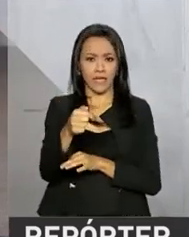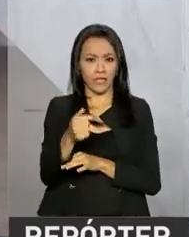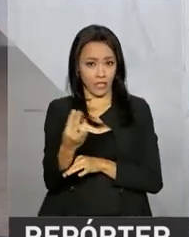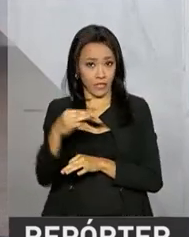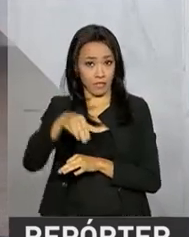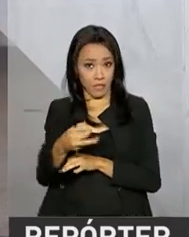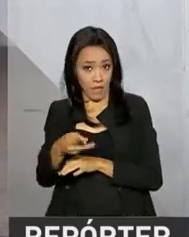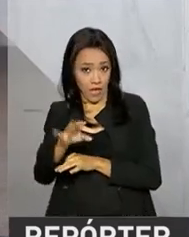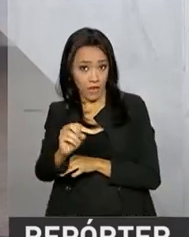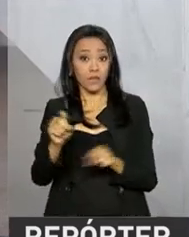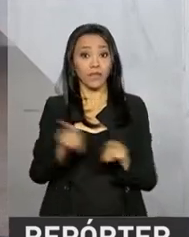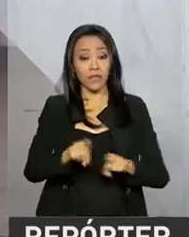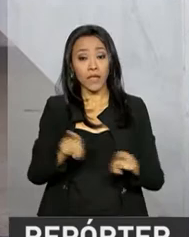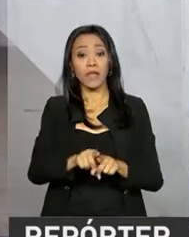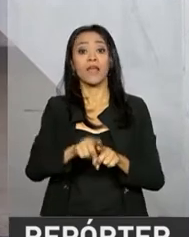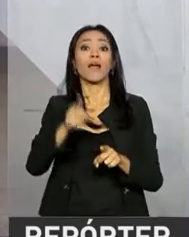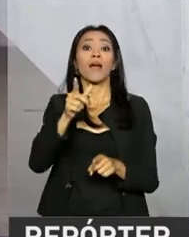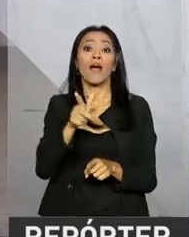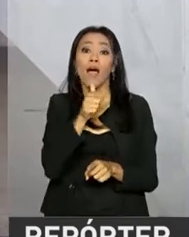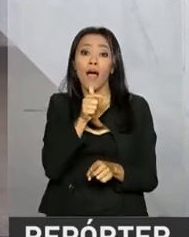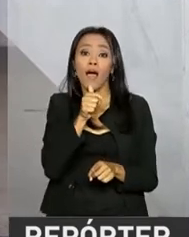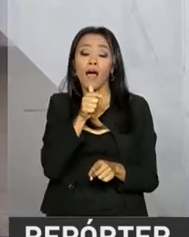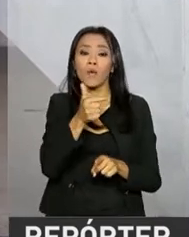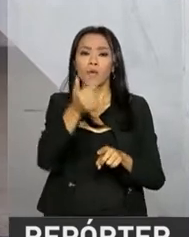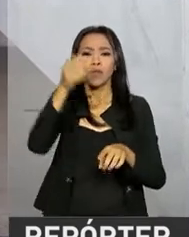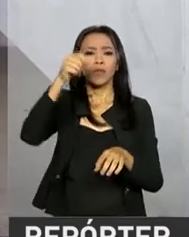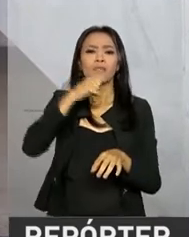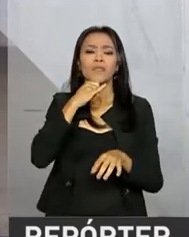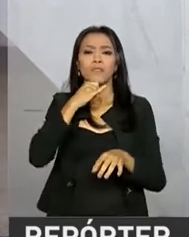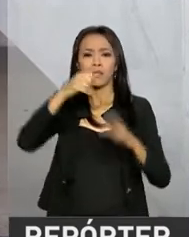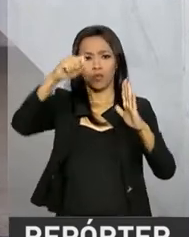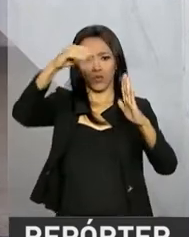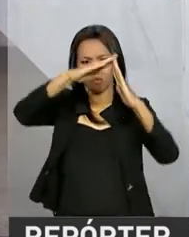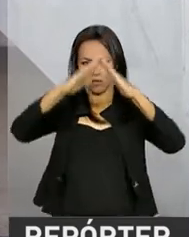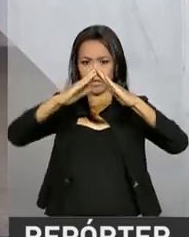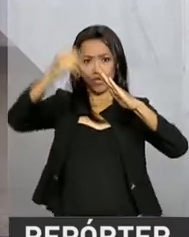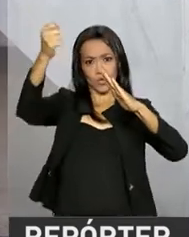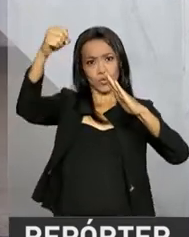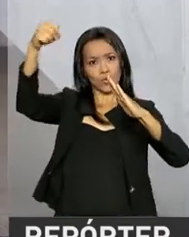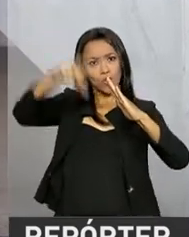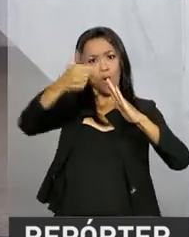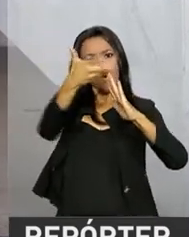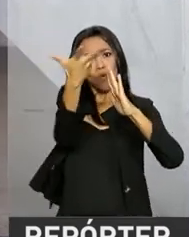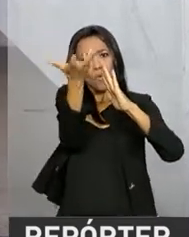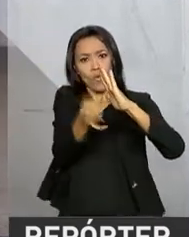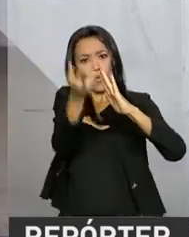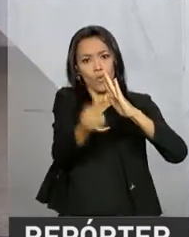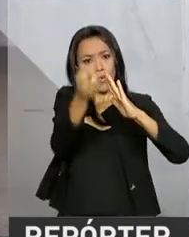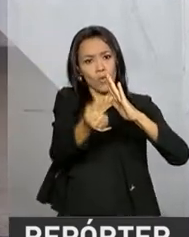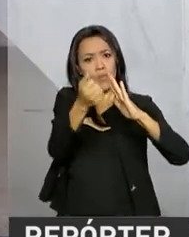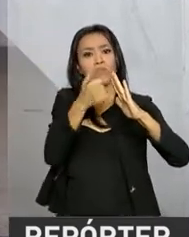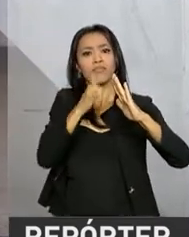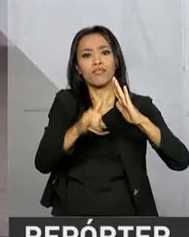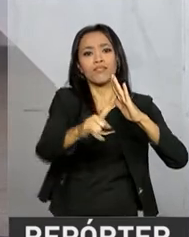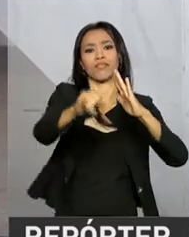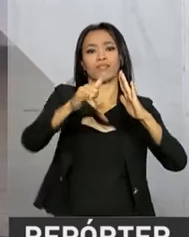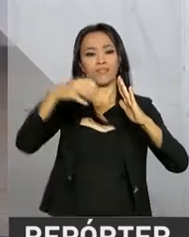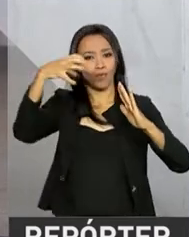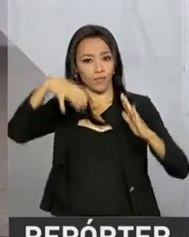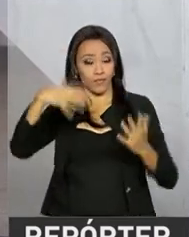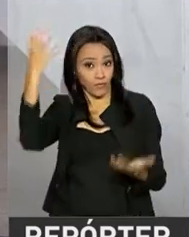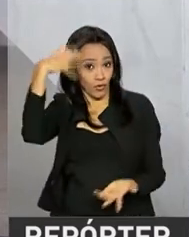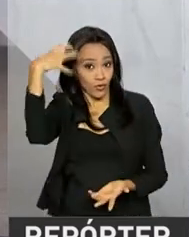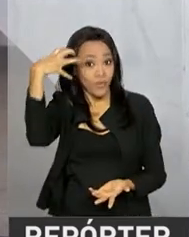exemplo, aquecimento solar de água para o chuveiro. Cerca de 5 mil pessoas vão ser beneficiadas com a entrega